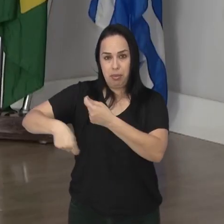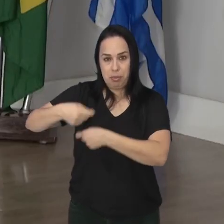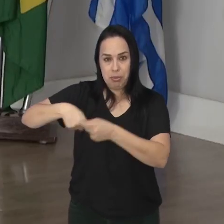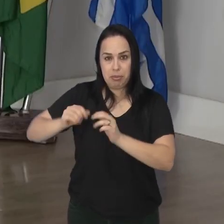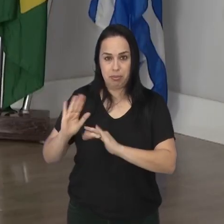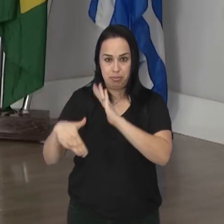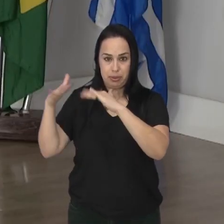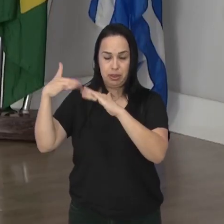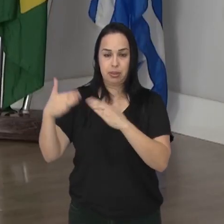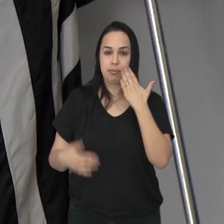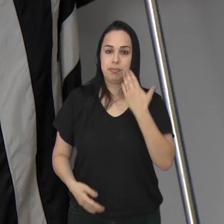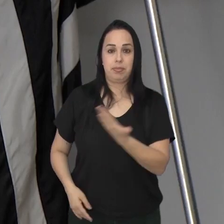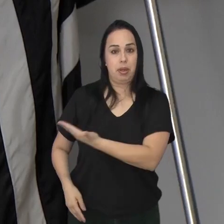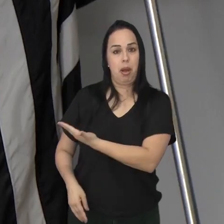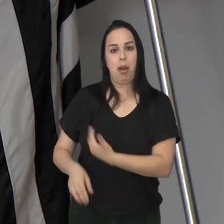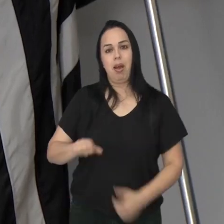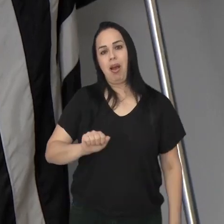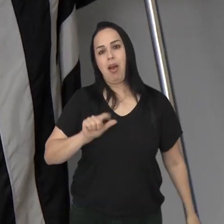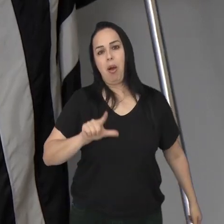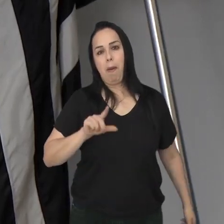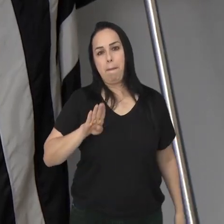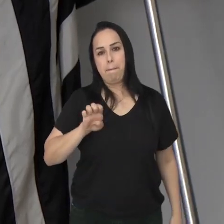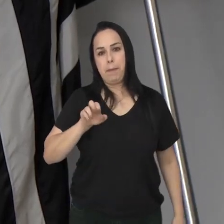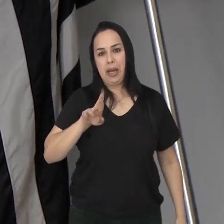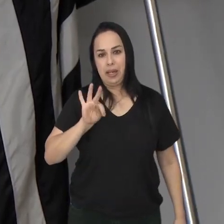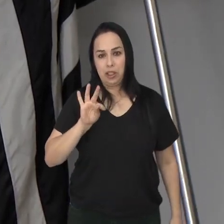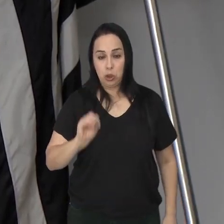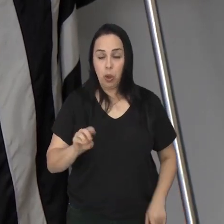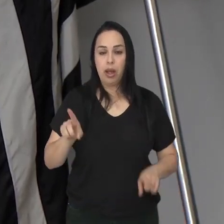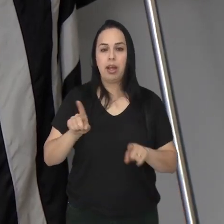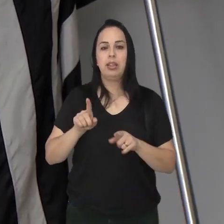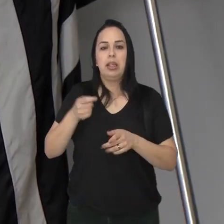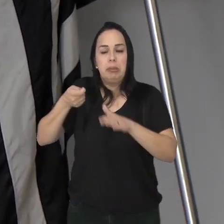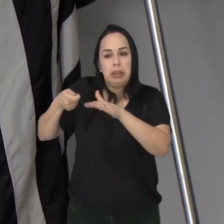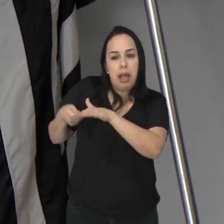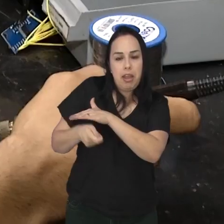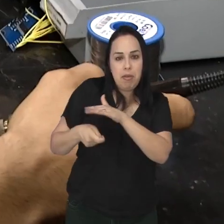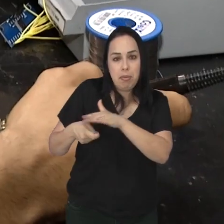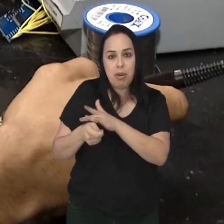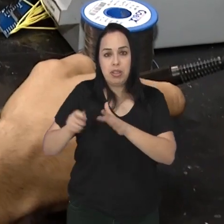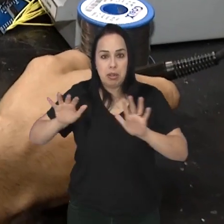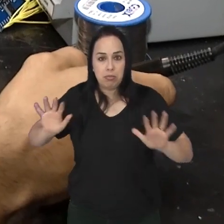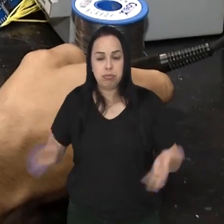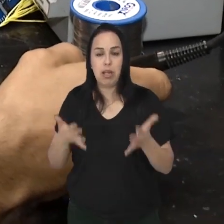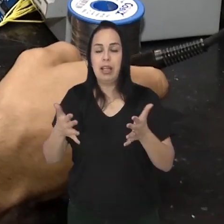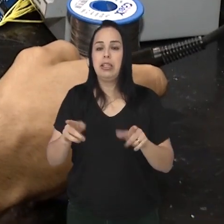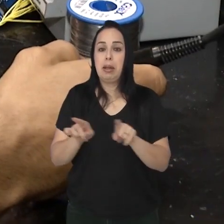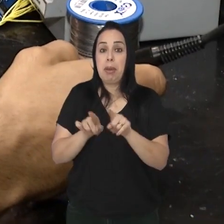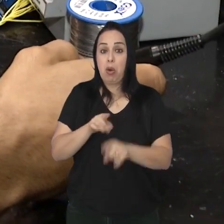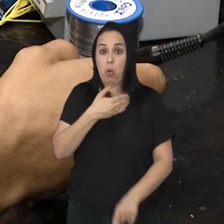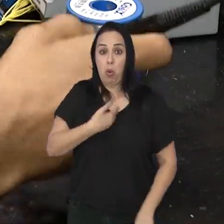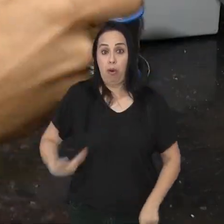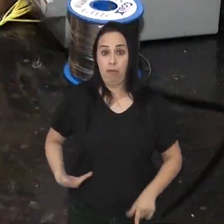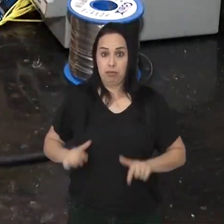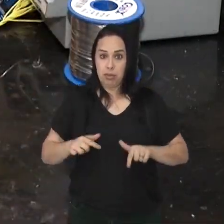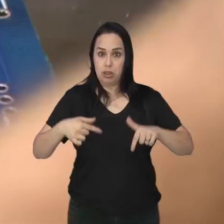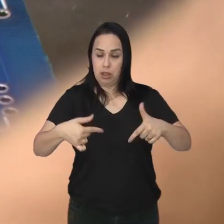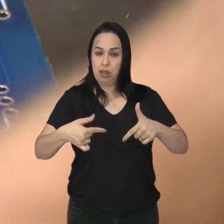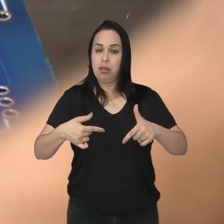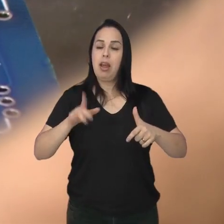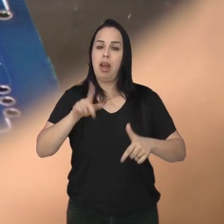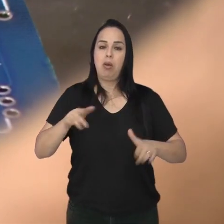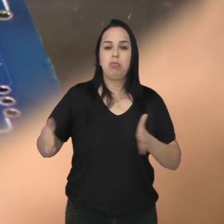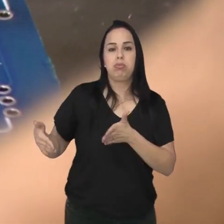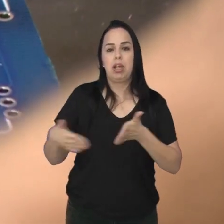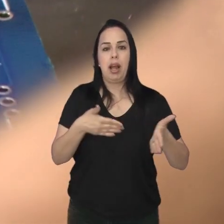Desenvolvimento Econômico da cidade, Alberto Marques Filho, apostar e incentivar a inovação por meio de políticas públicas